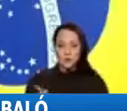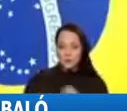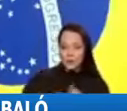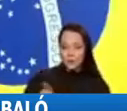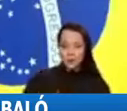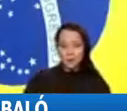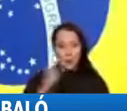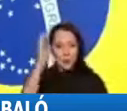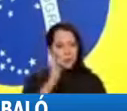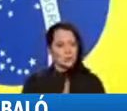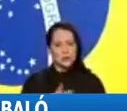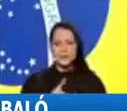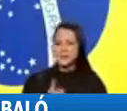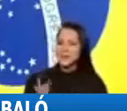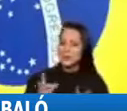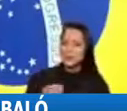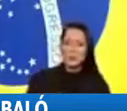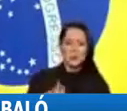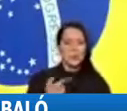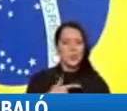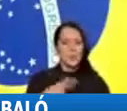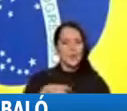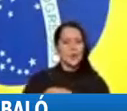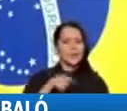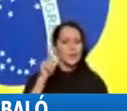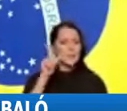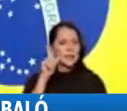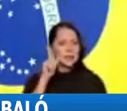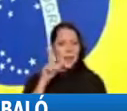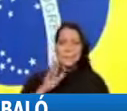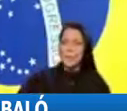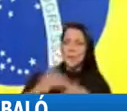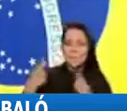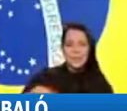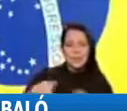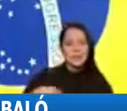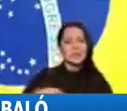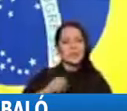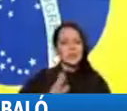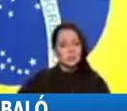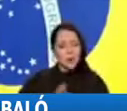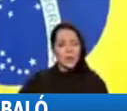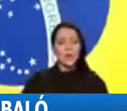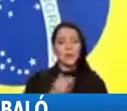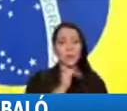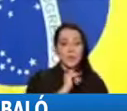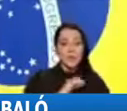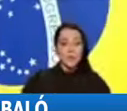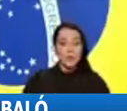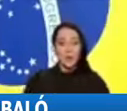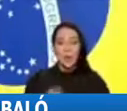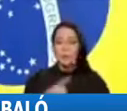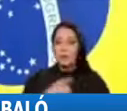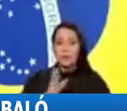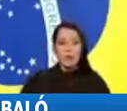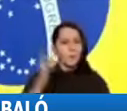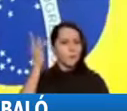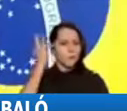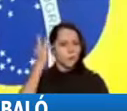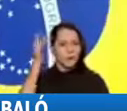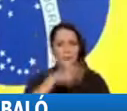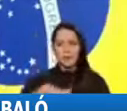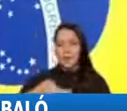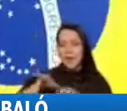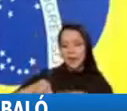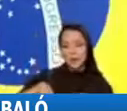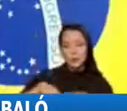o Brasil tem tudo o que a guiné-bissau mais precisa neste momento por exemplo para modernizar a agricultura